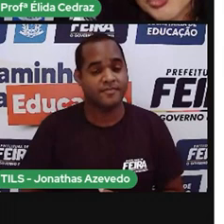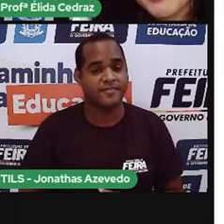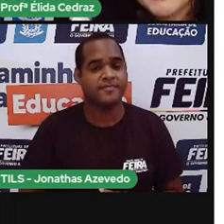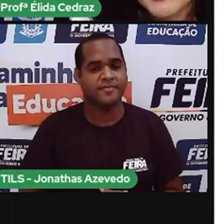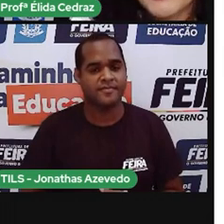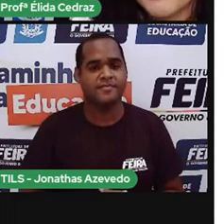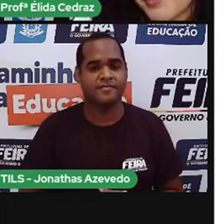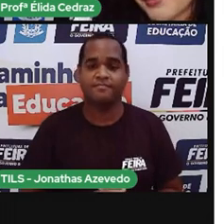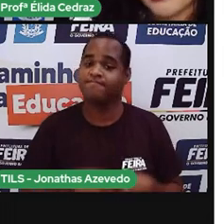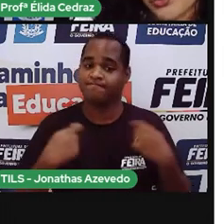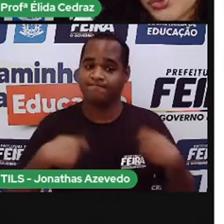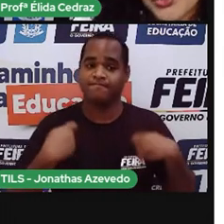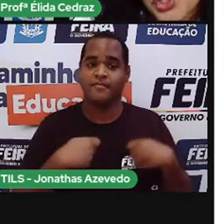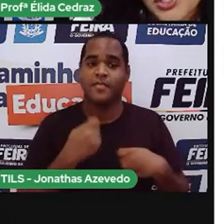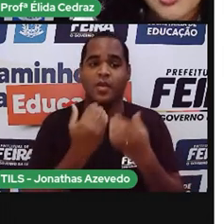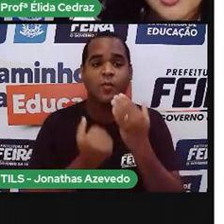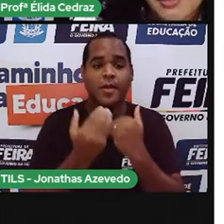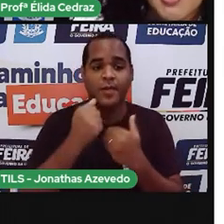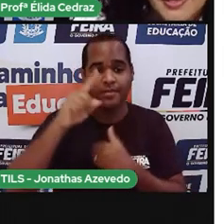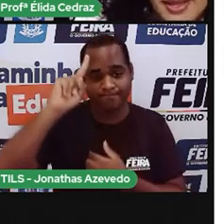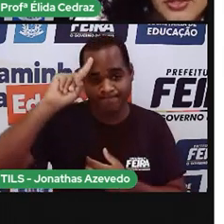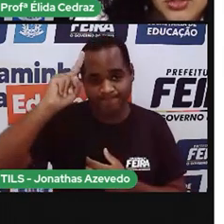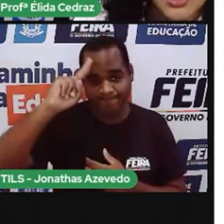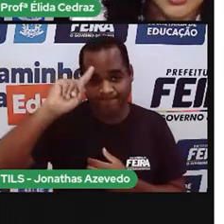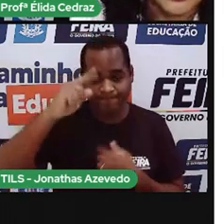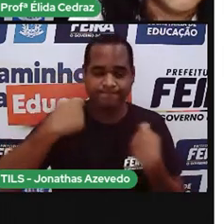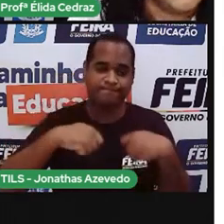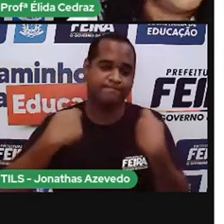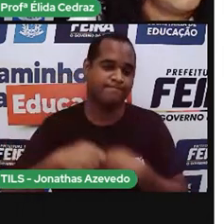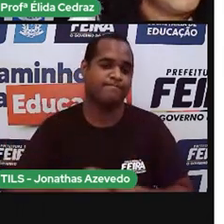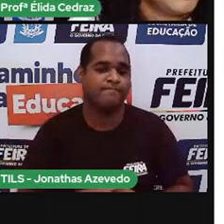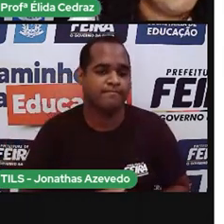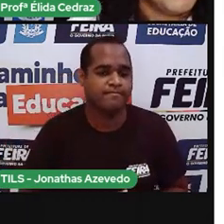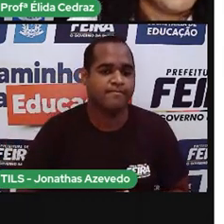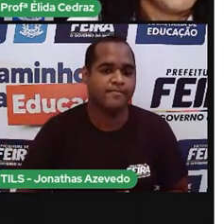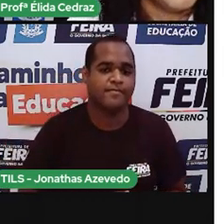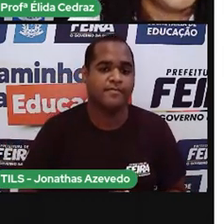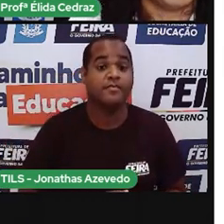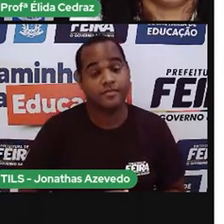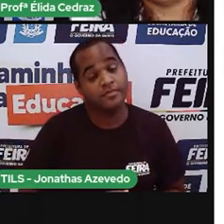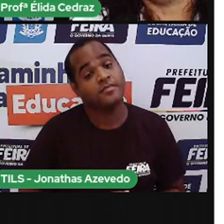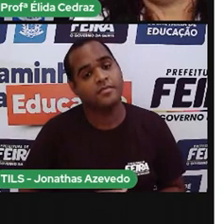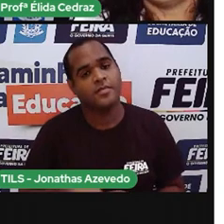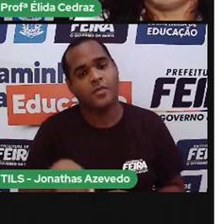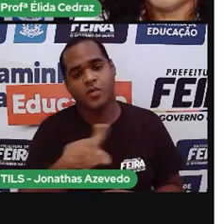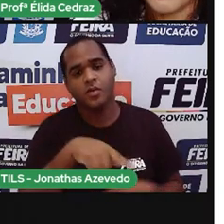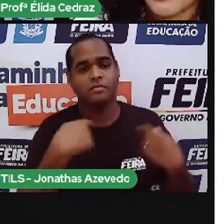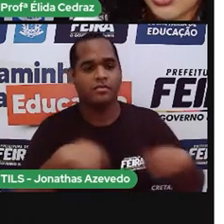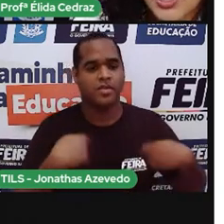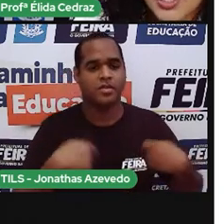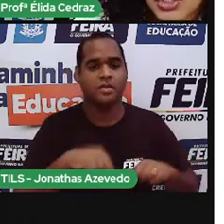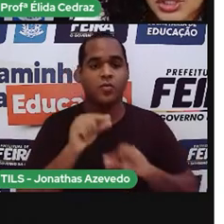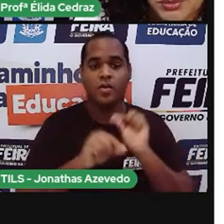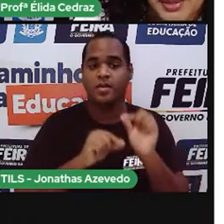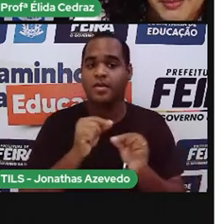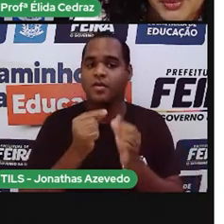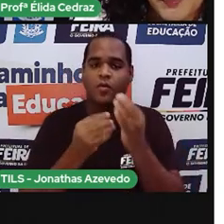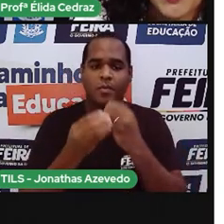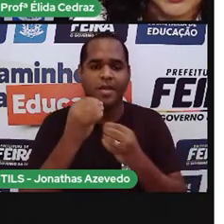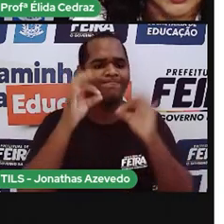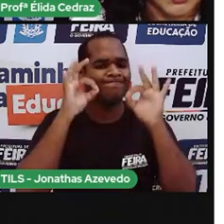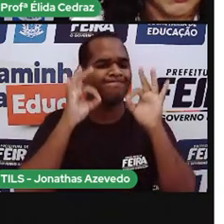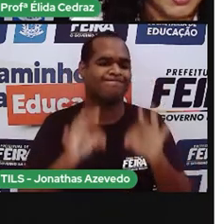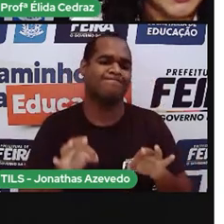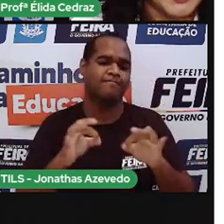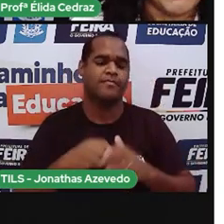Porque a gente precisa se alimentar todos os dias, isso é verdade. Então a gente precisa se alimentar direitinho, tá